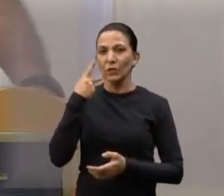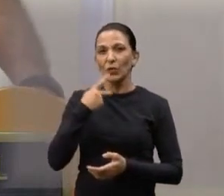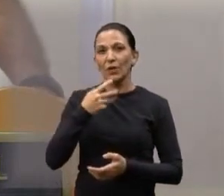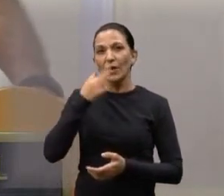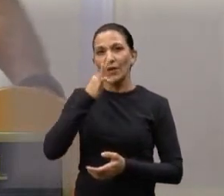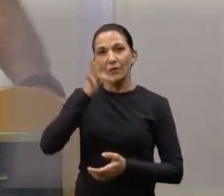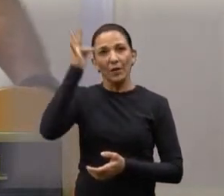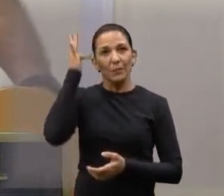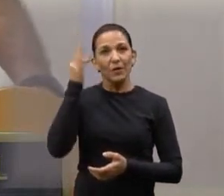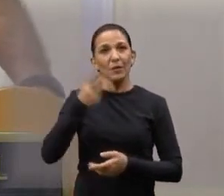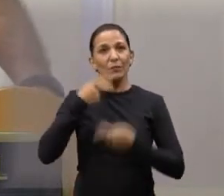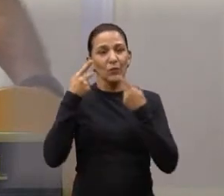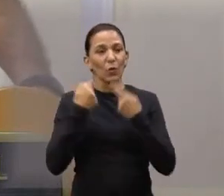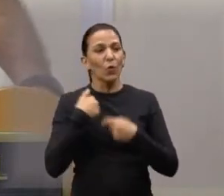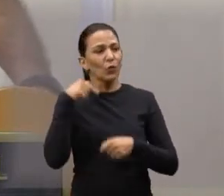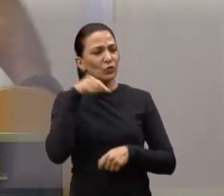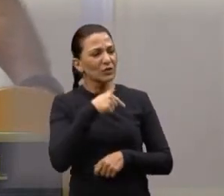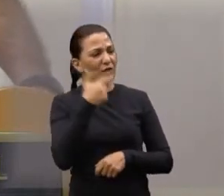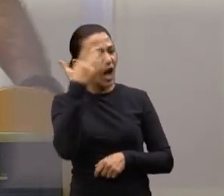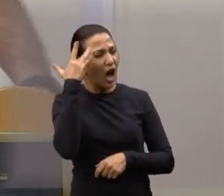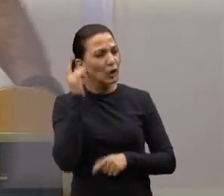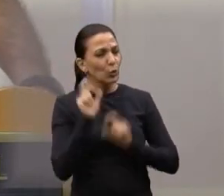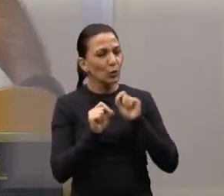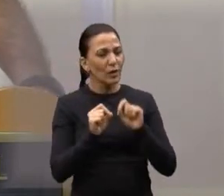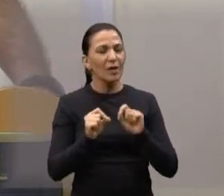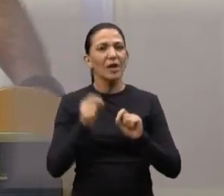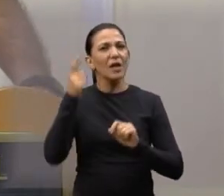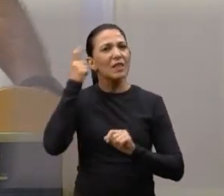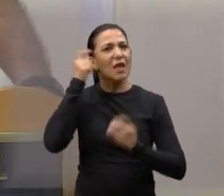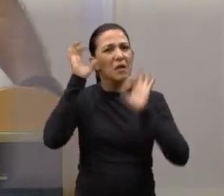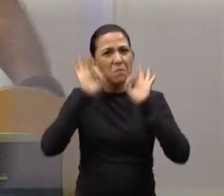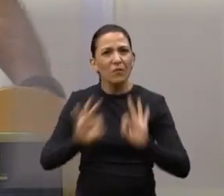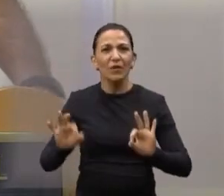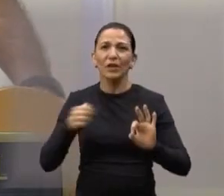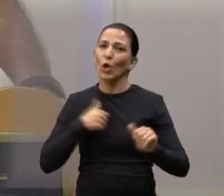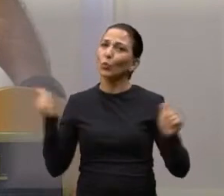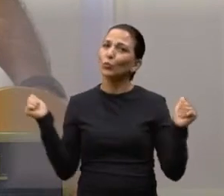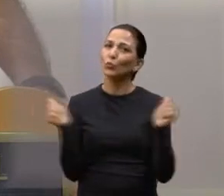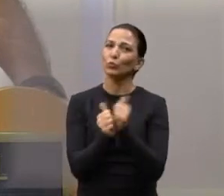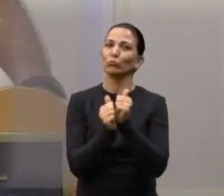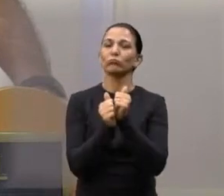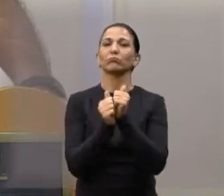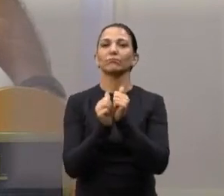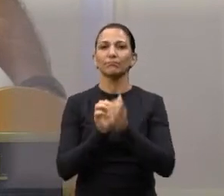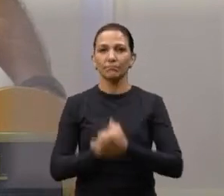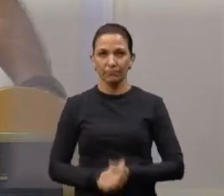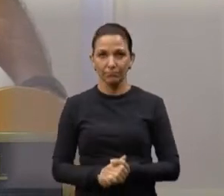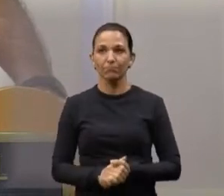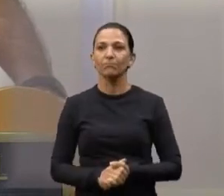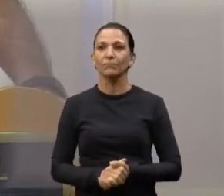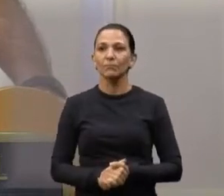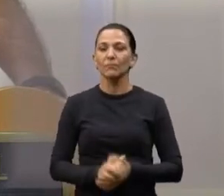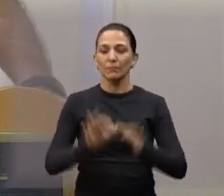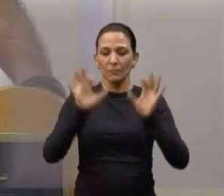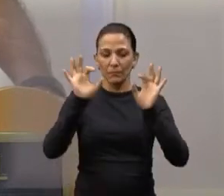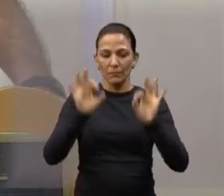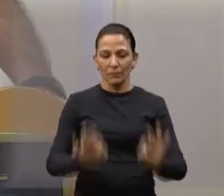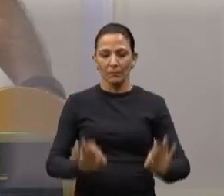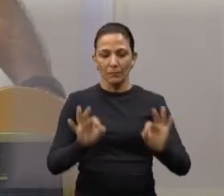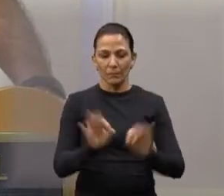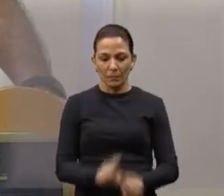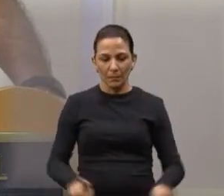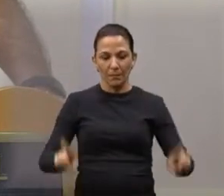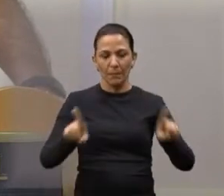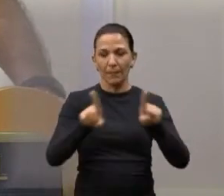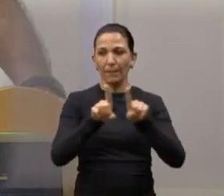Garrido, o que você acha disso? Eu falei, excelente ideia, você vem comigo? Eu falei, claro que vou. E graças a Deus, né, Fabi? Deu certo, foi uma